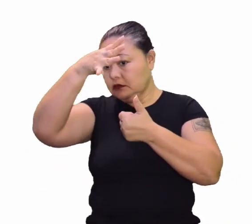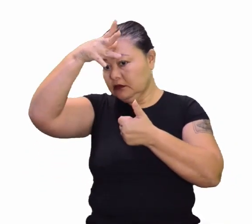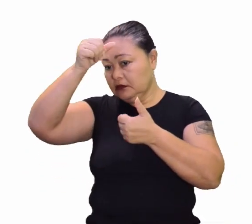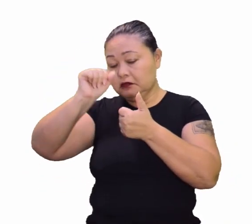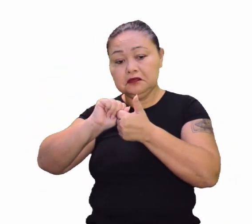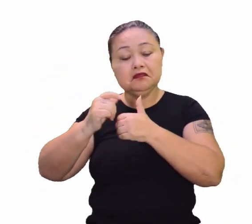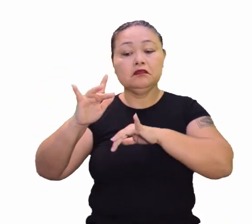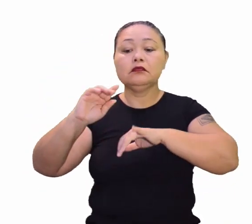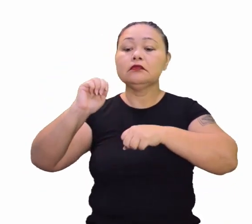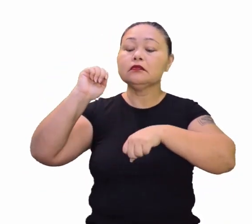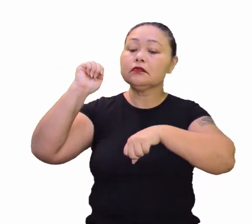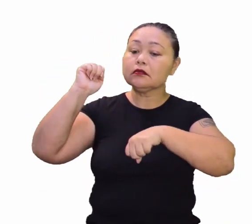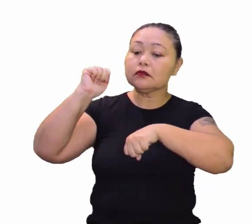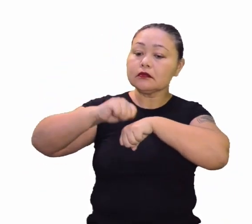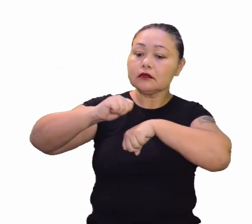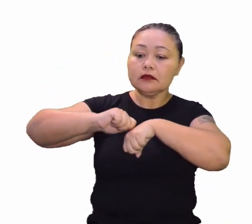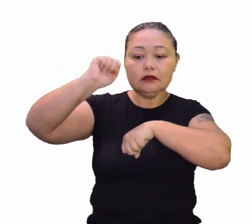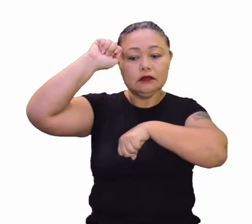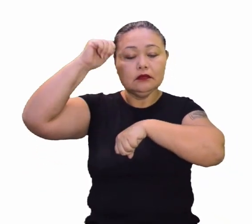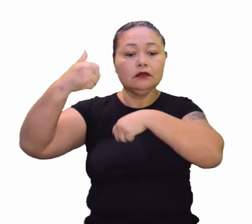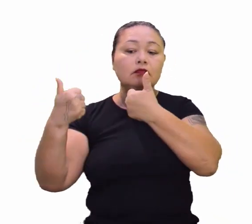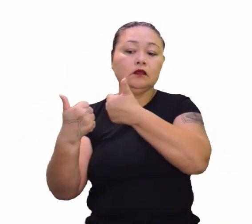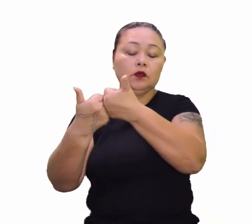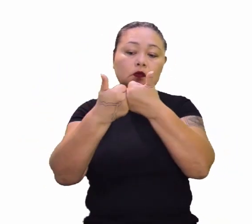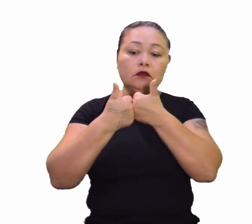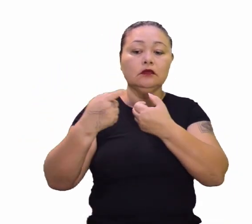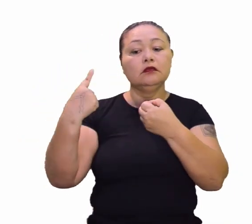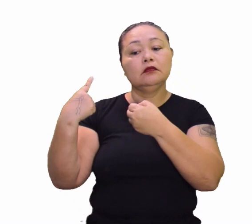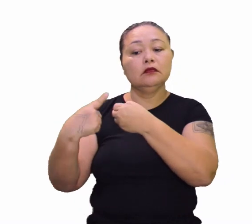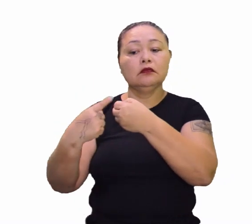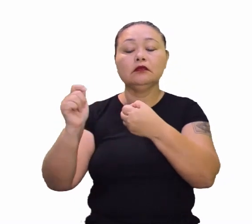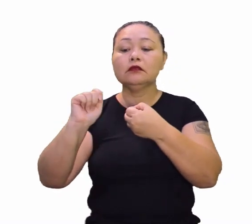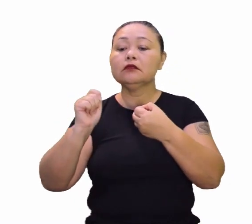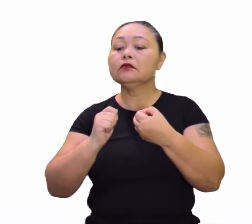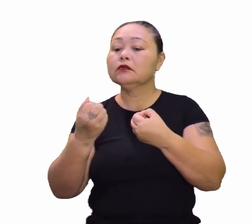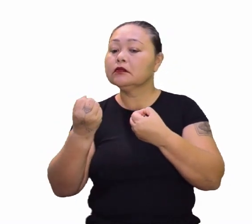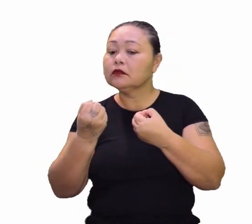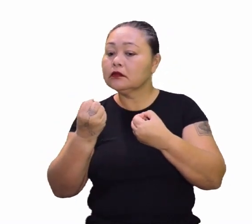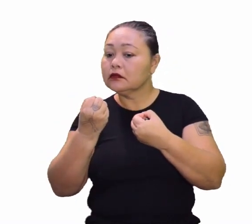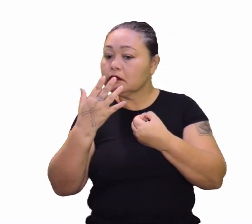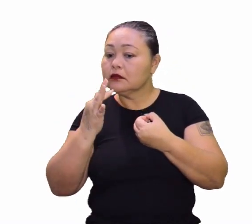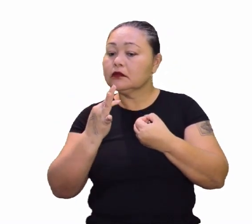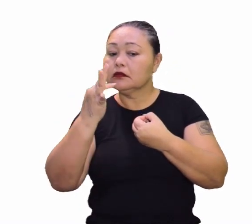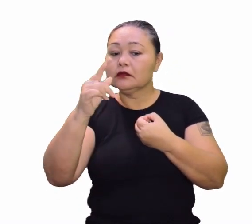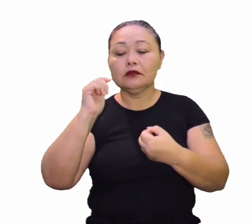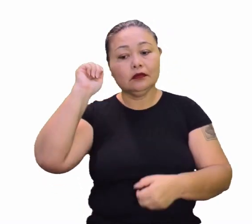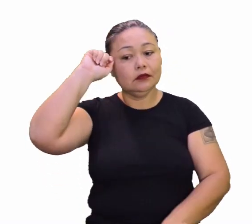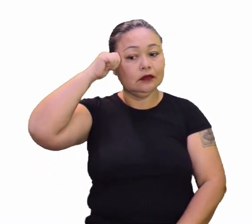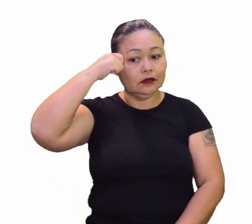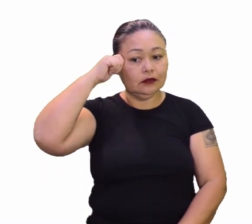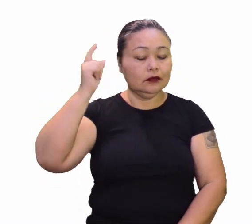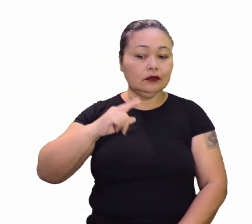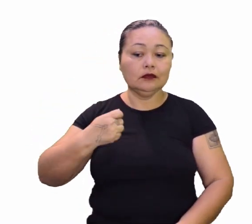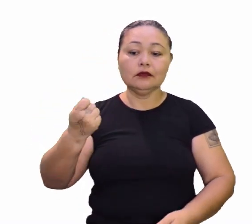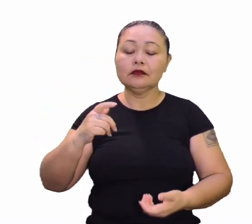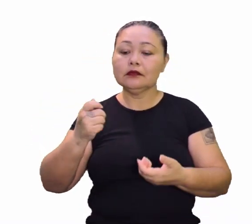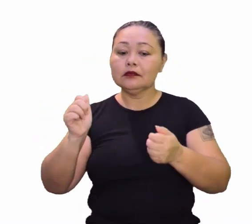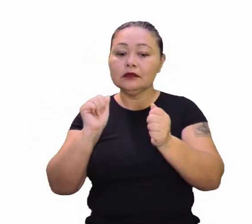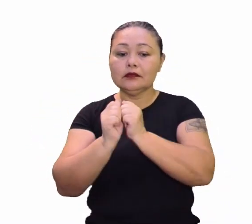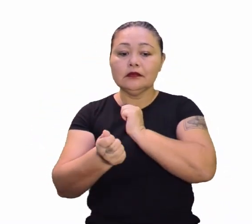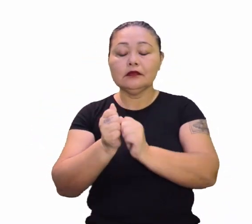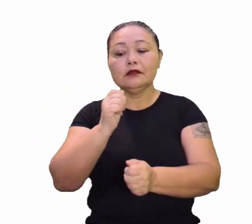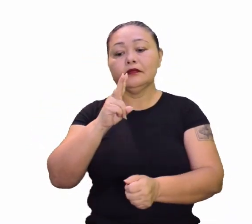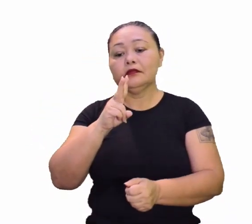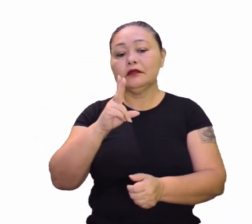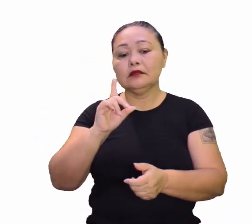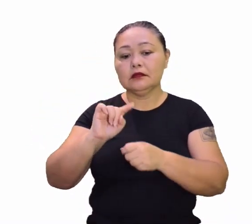sobre casterita, que é ali na região mais próxima de Ariquemes, do Bom Futuro, e nem de carvão, né? Não. Nem carvão vegetal,